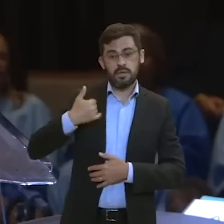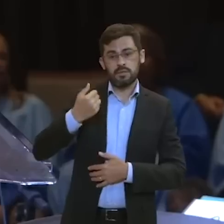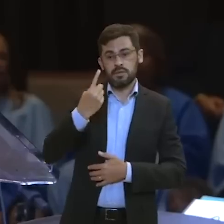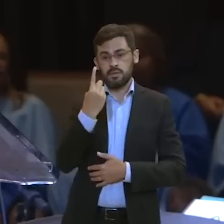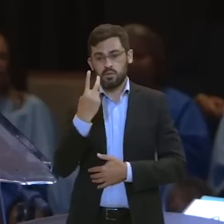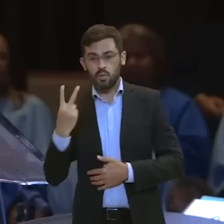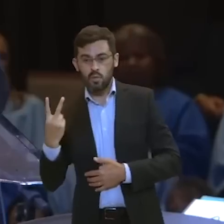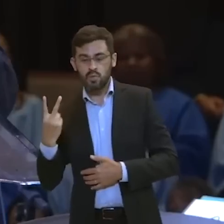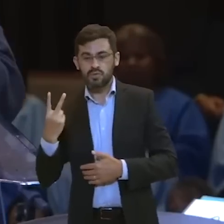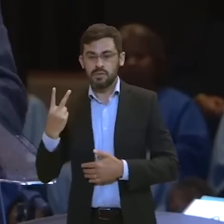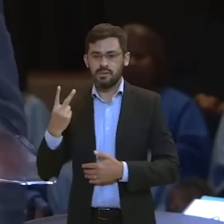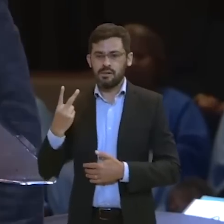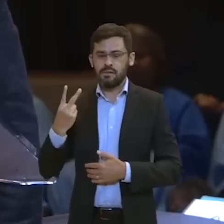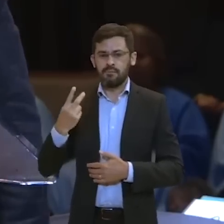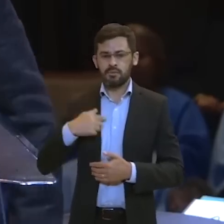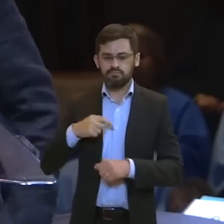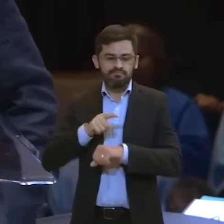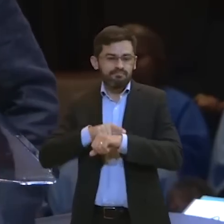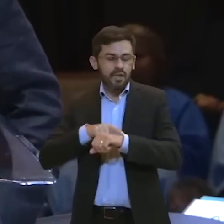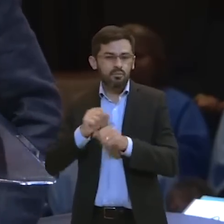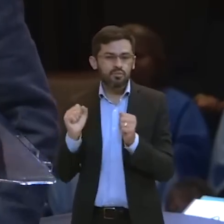tive um momento de